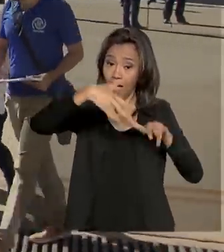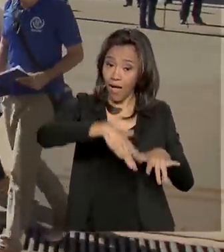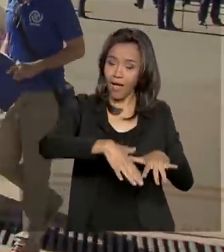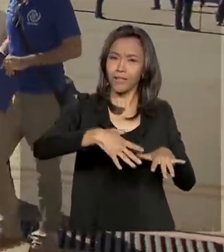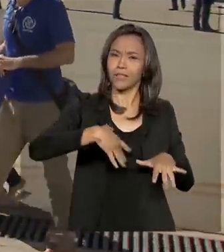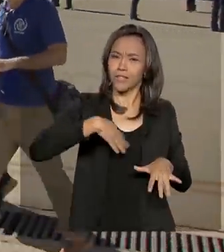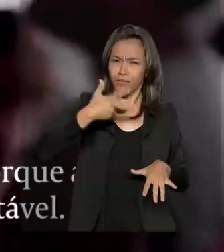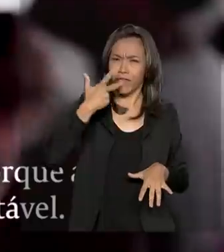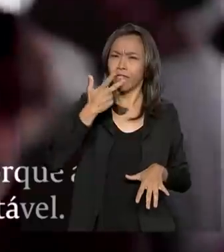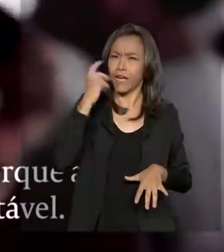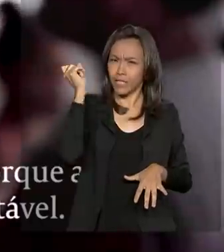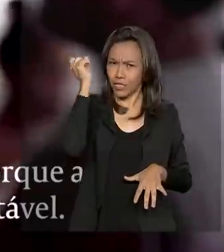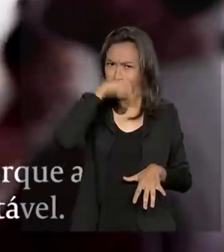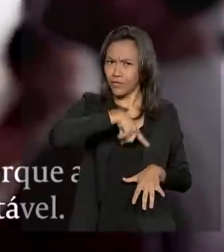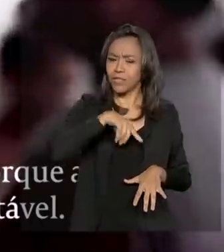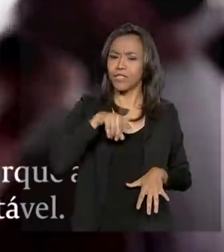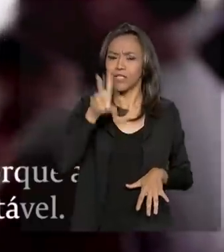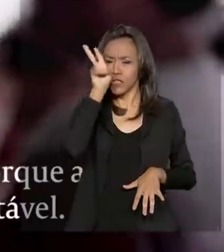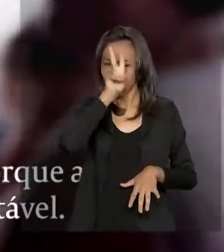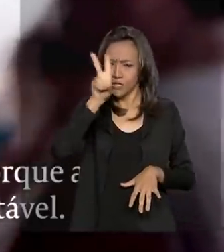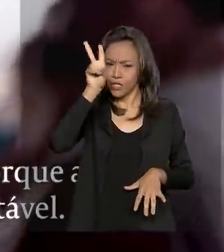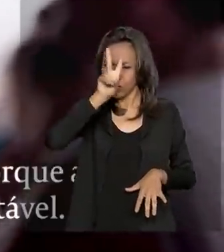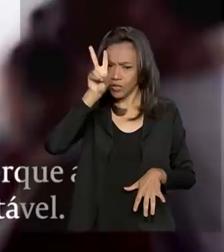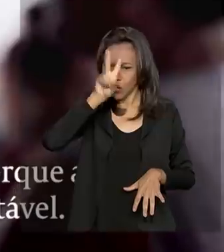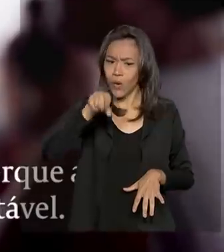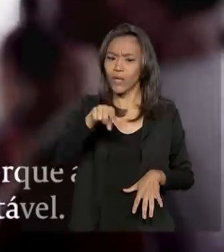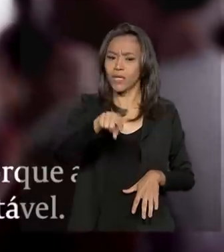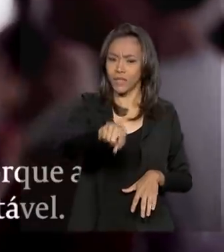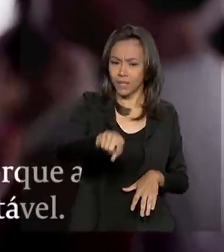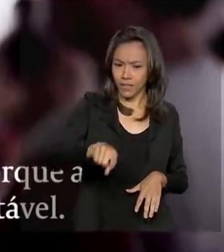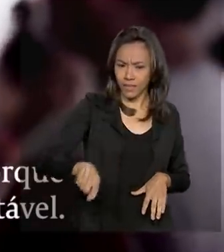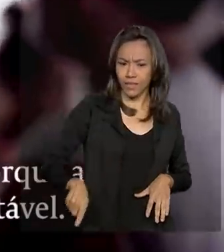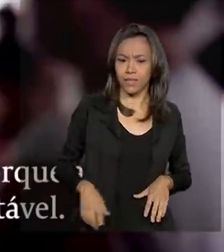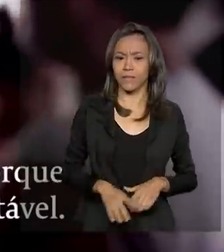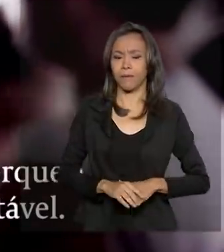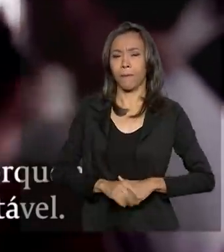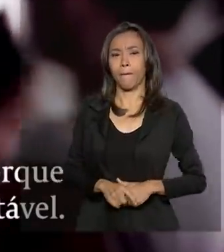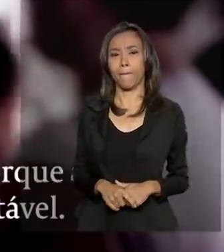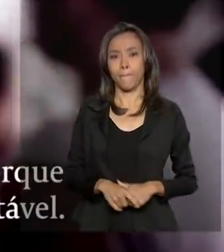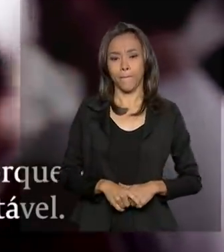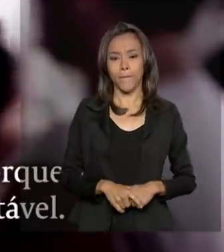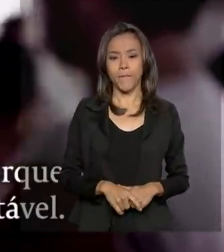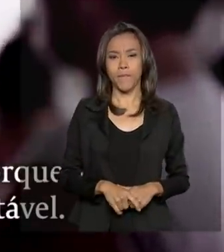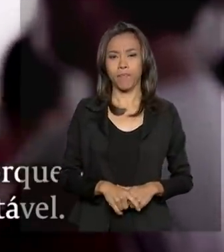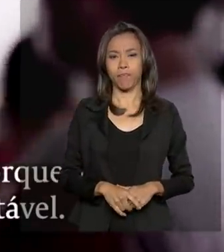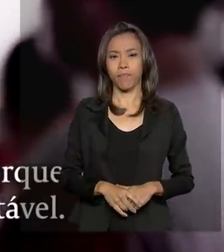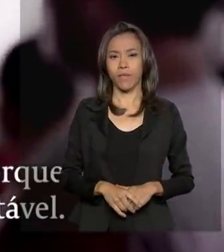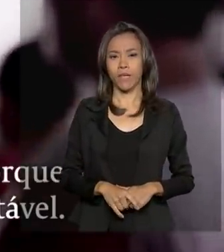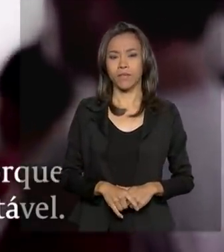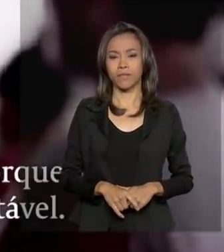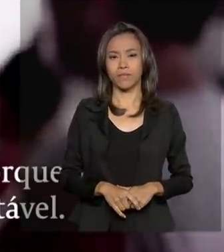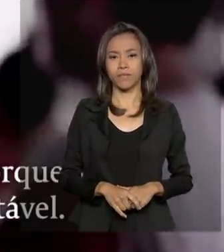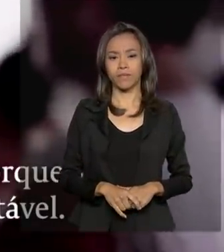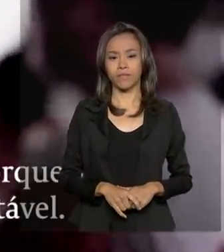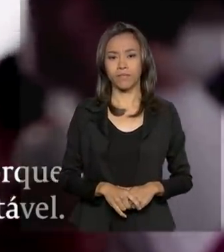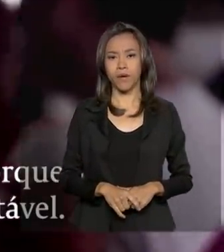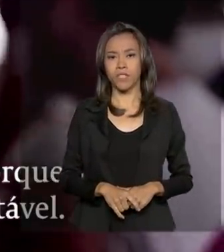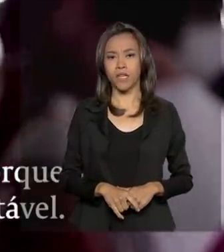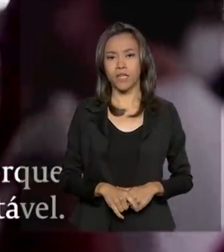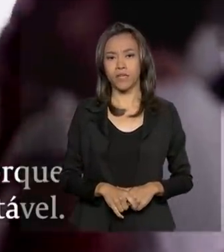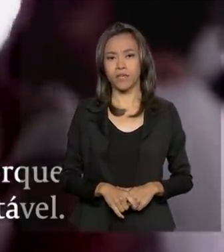histórias difíceis mito filho do simples porque ela se você olha era em